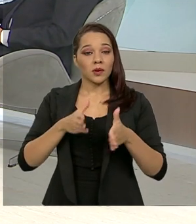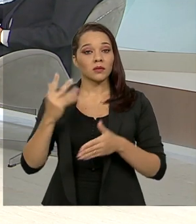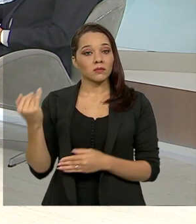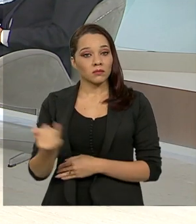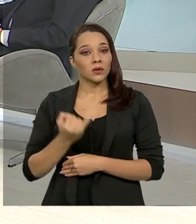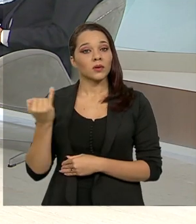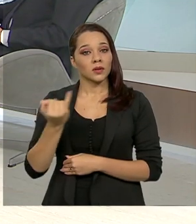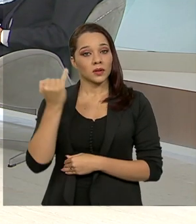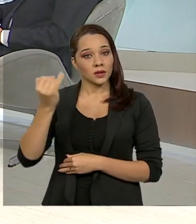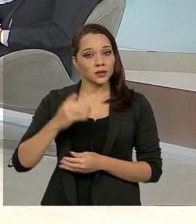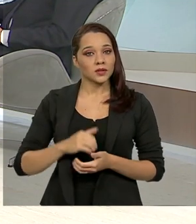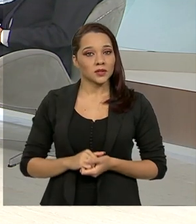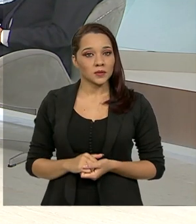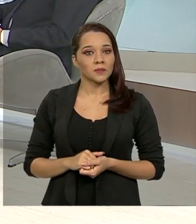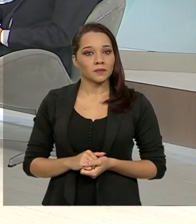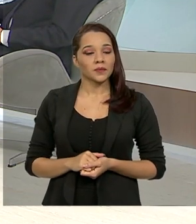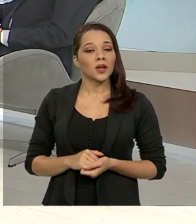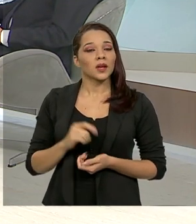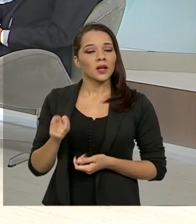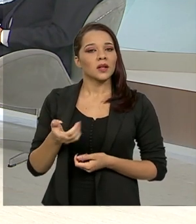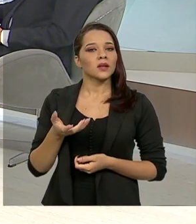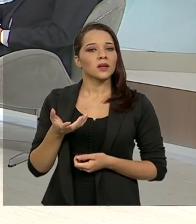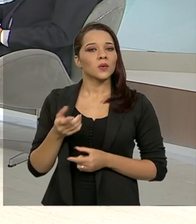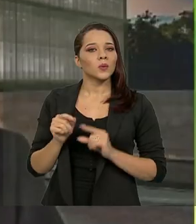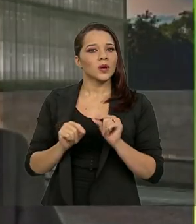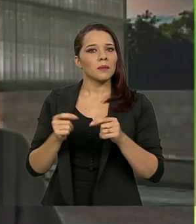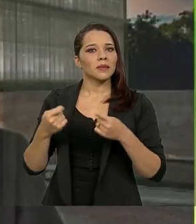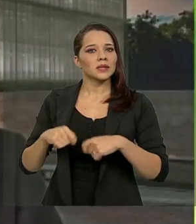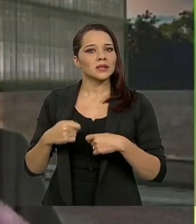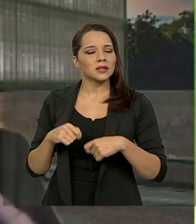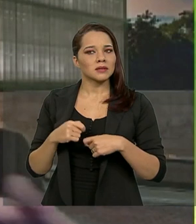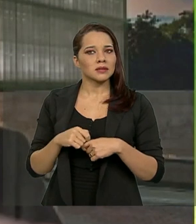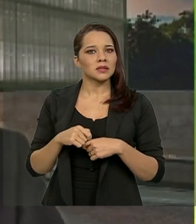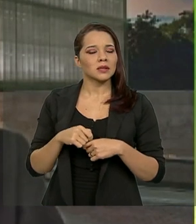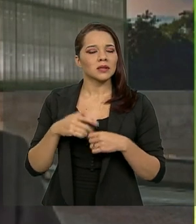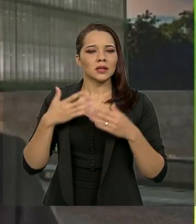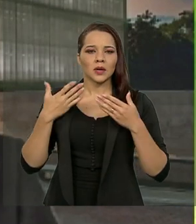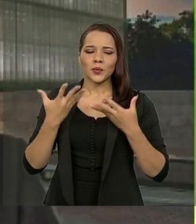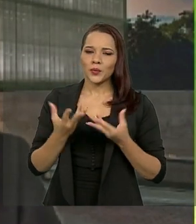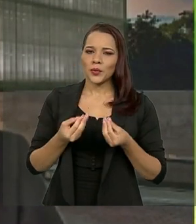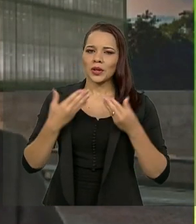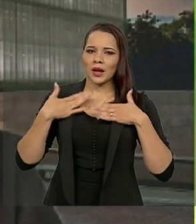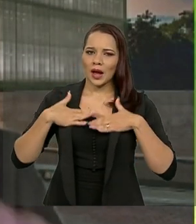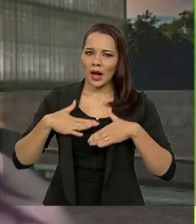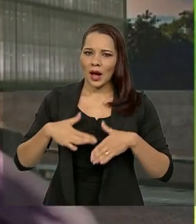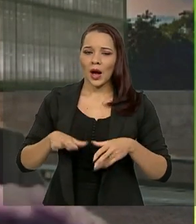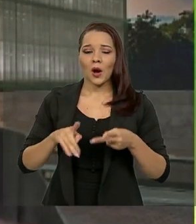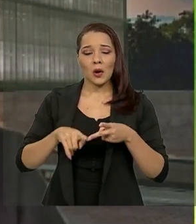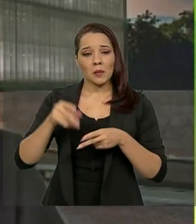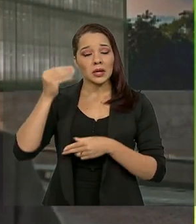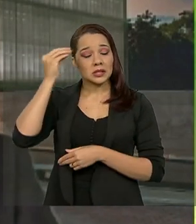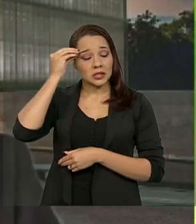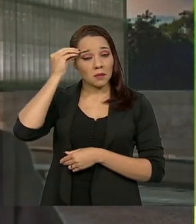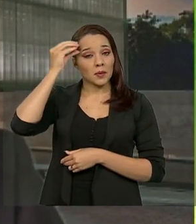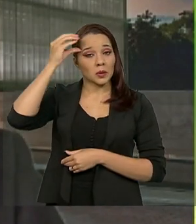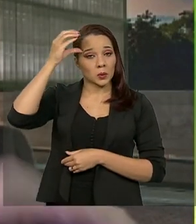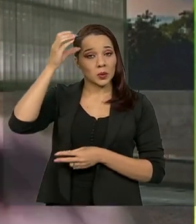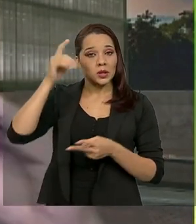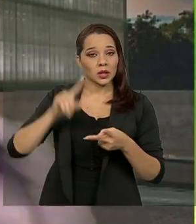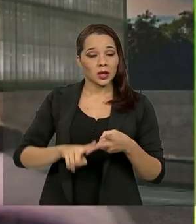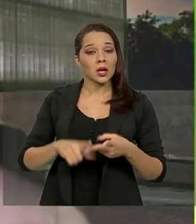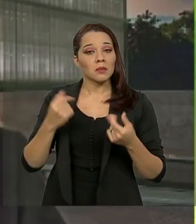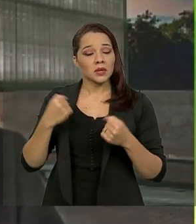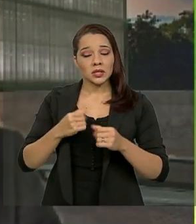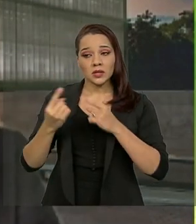importante, ele requer muita serenidade, sabedoria,